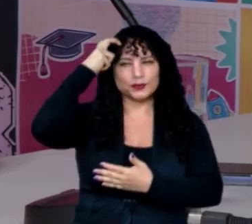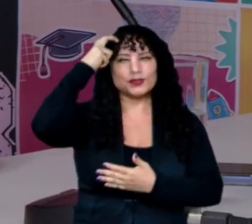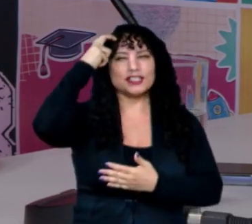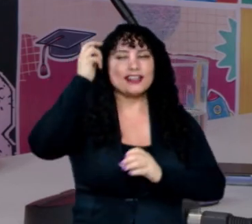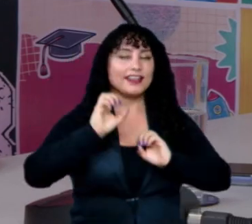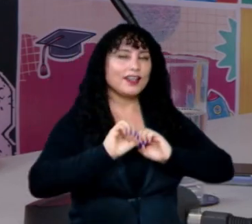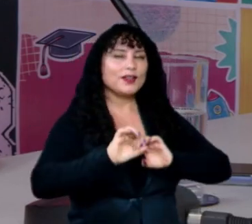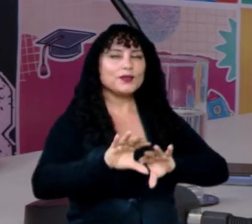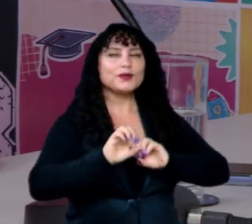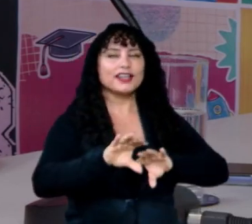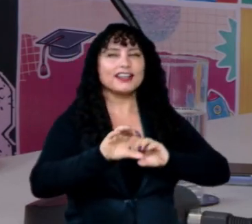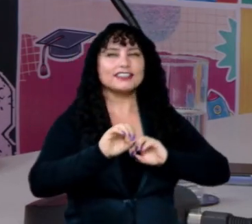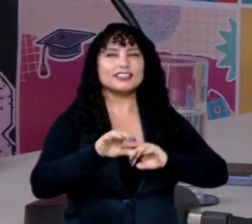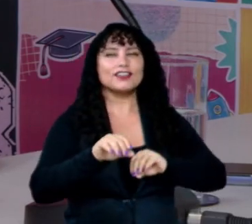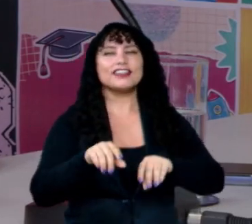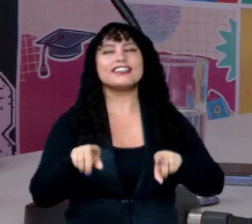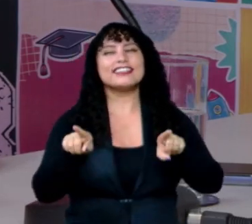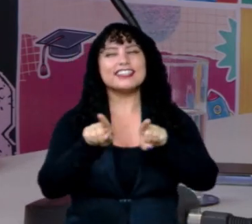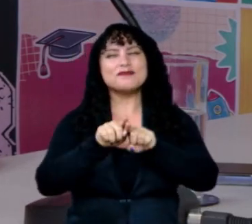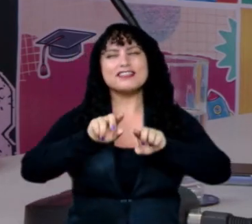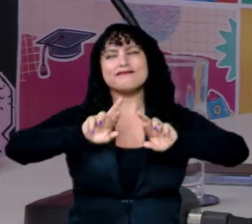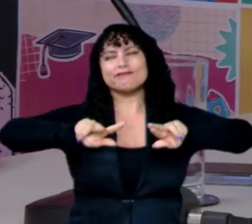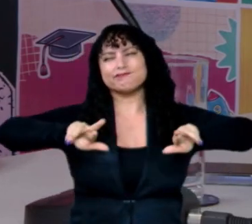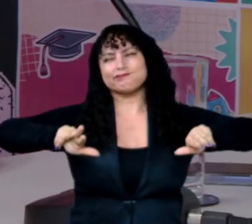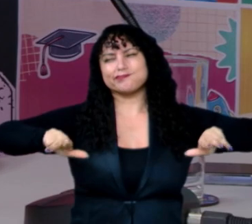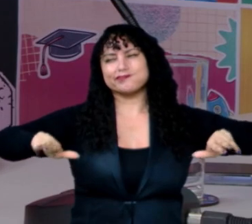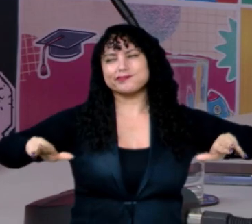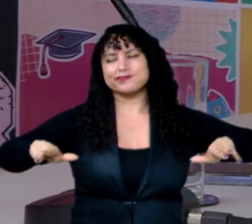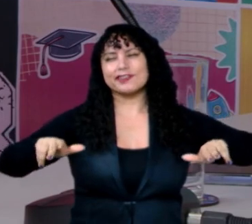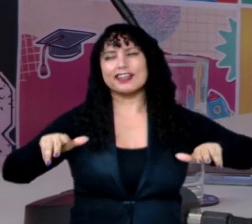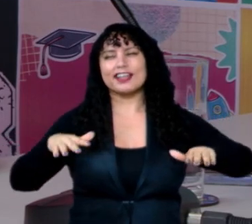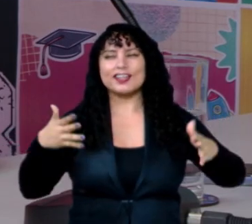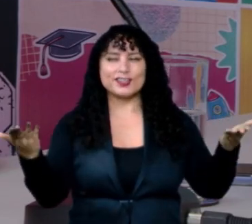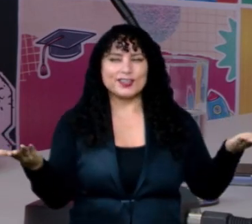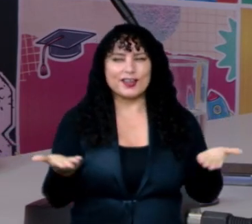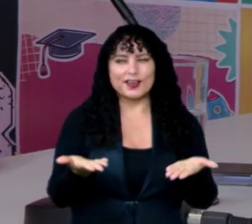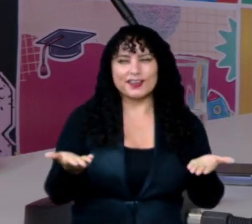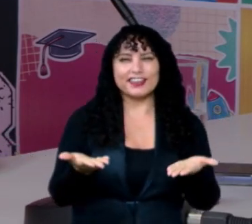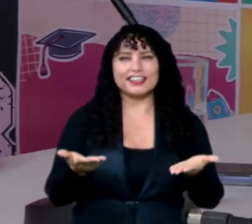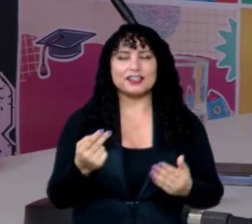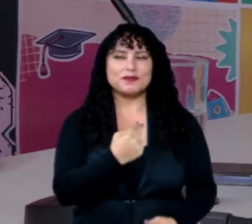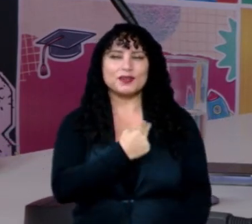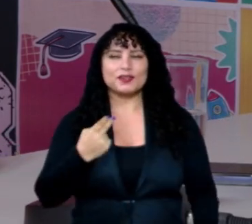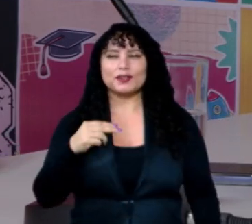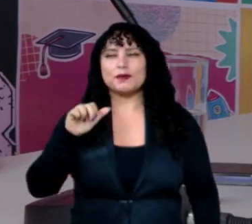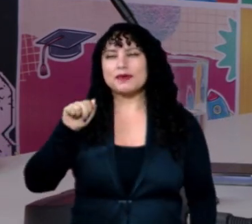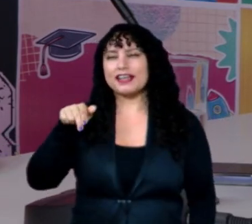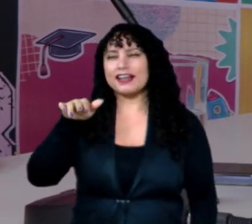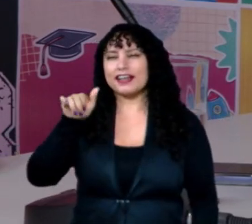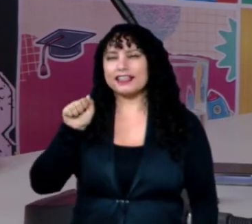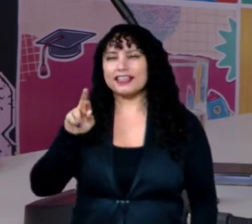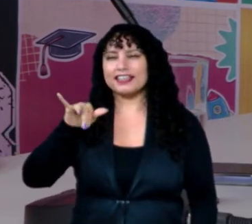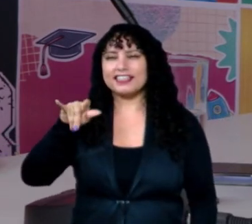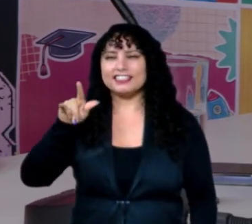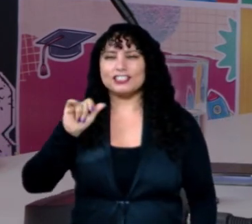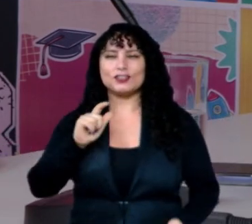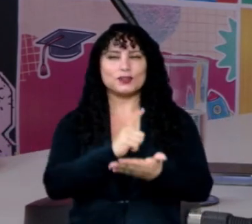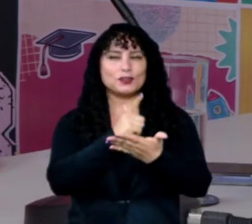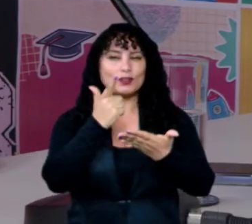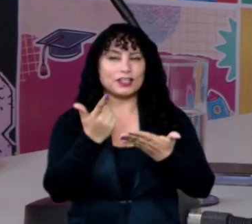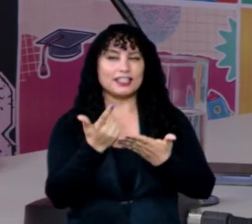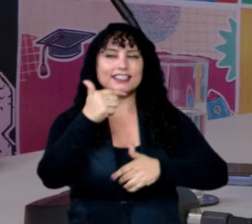de educação e de variedades, atualidades. Meu nome é Ana Cristina, eu sou jornalista